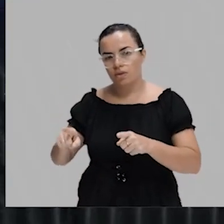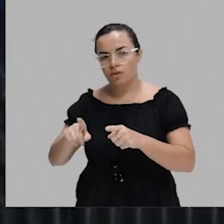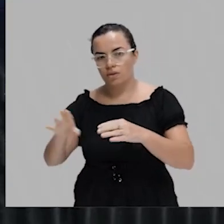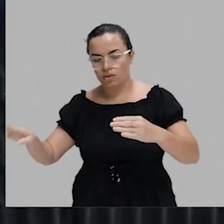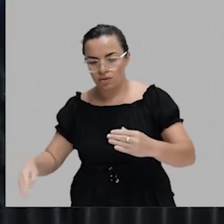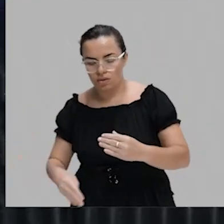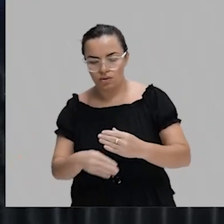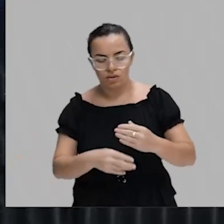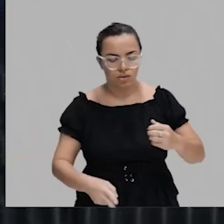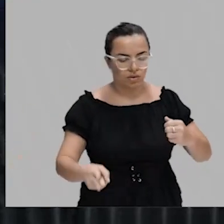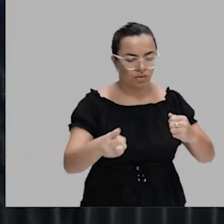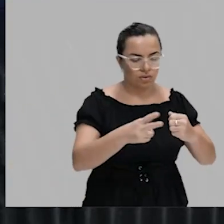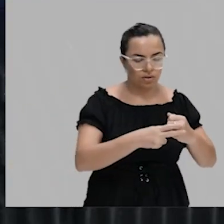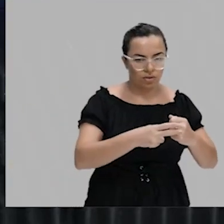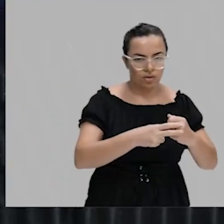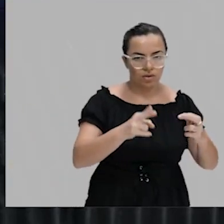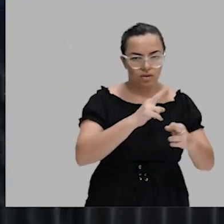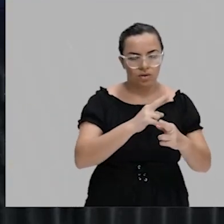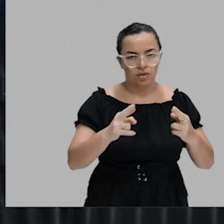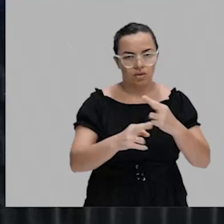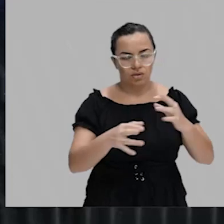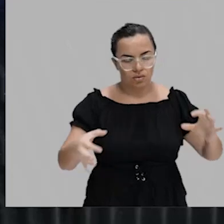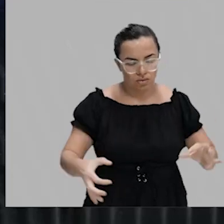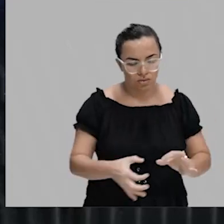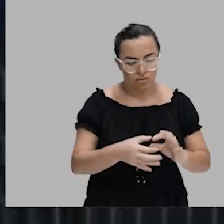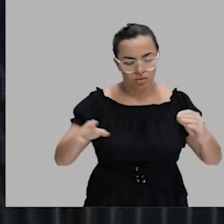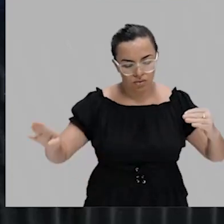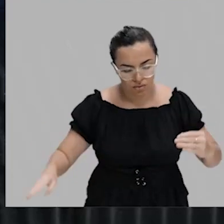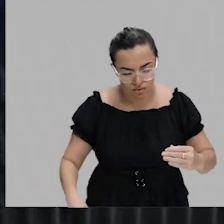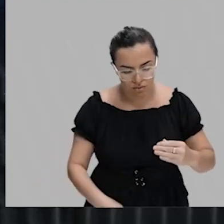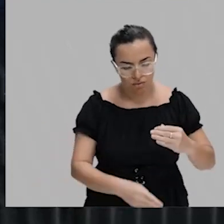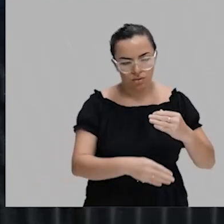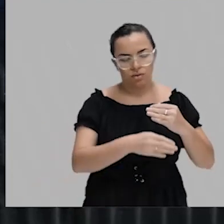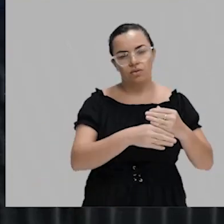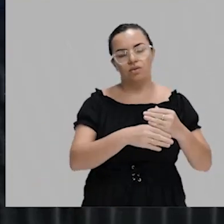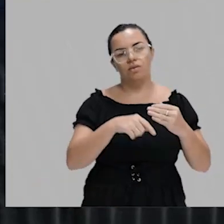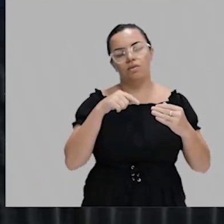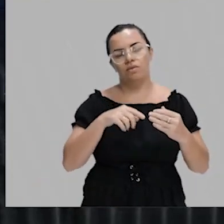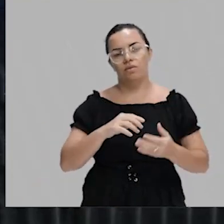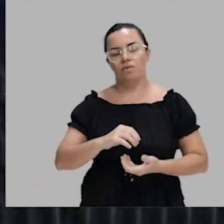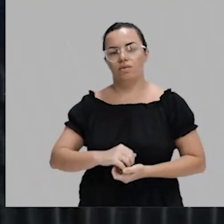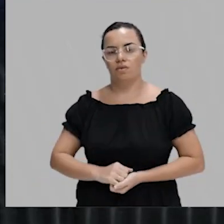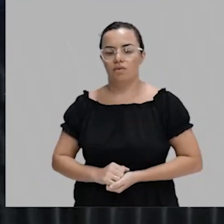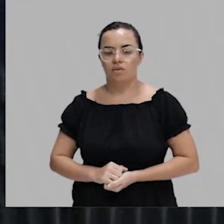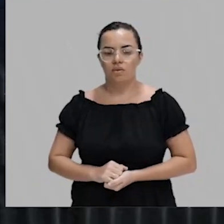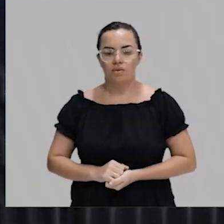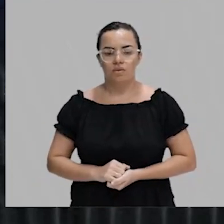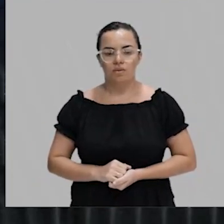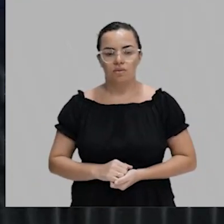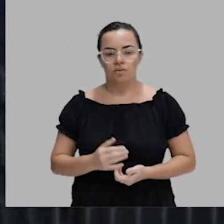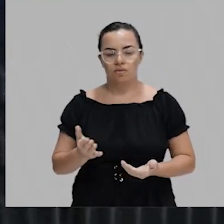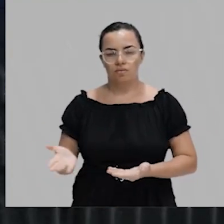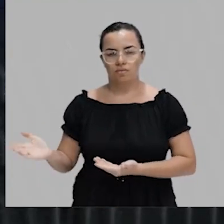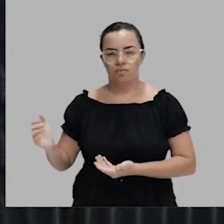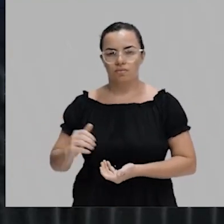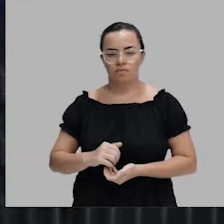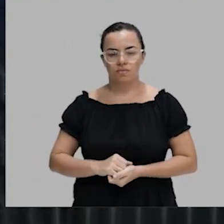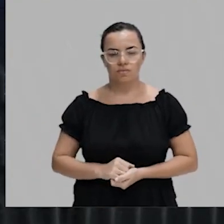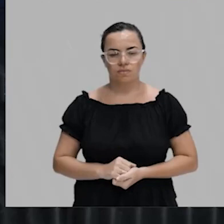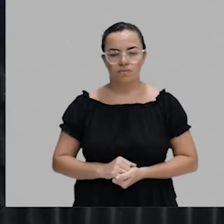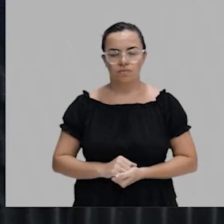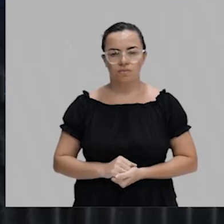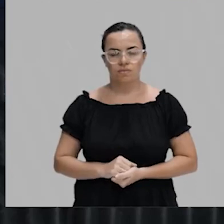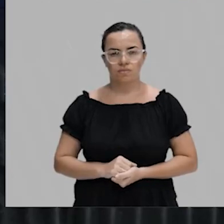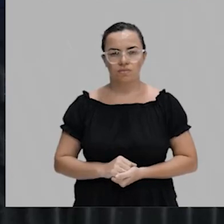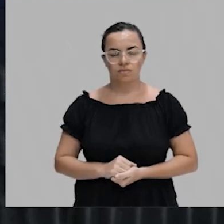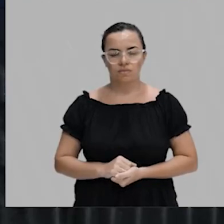também já estou falando, é a relação entre o verbo e os seus complementos. Vamos ver